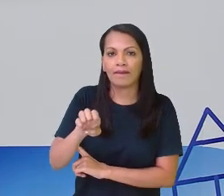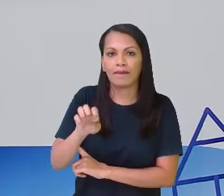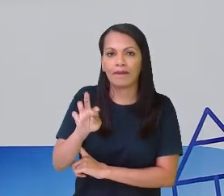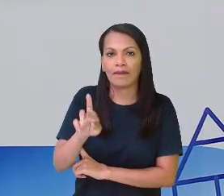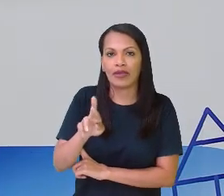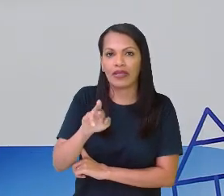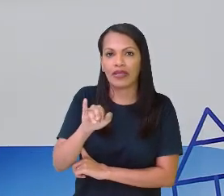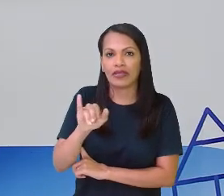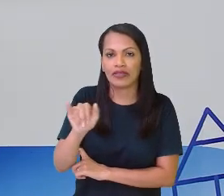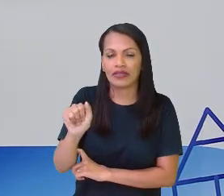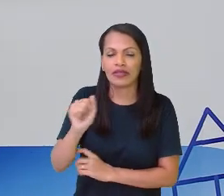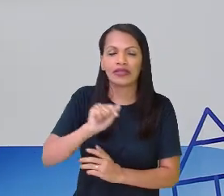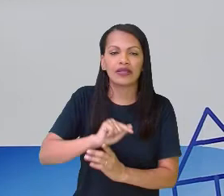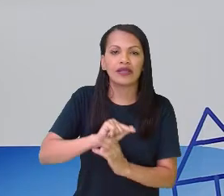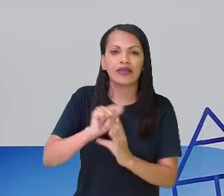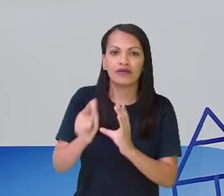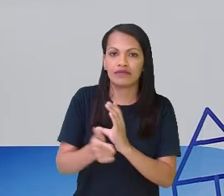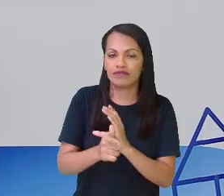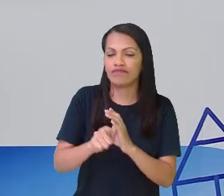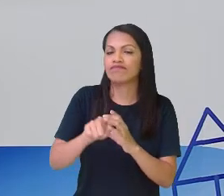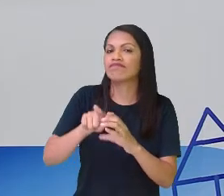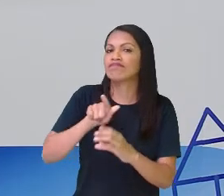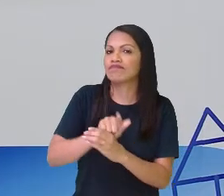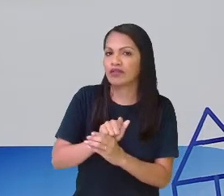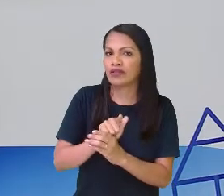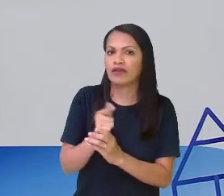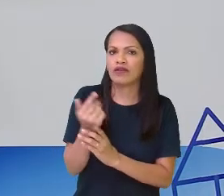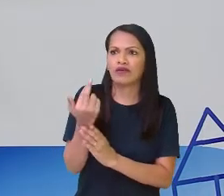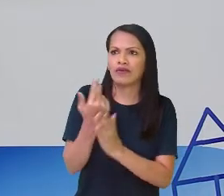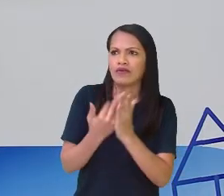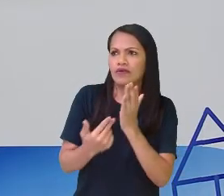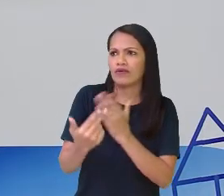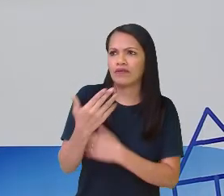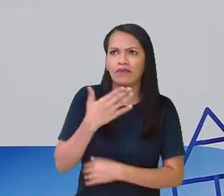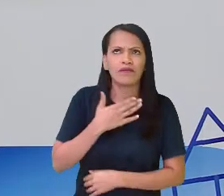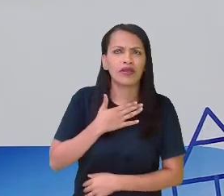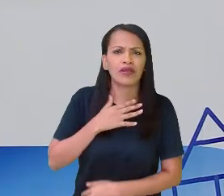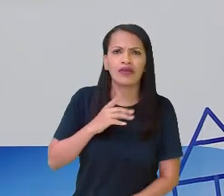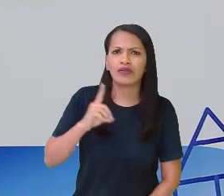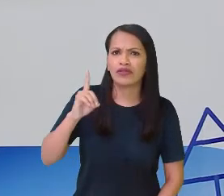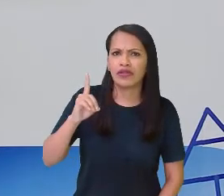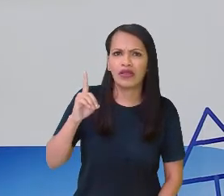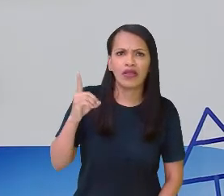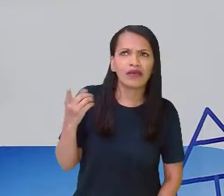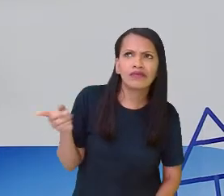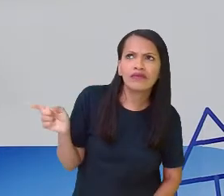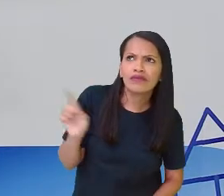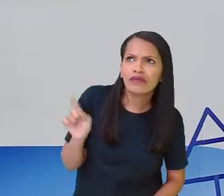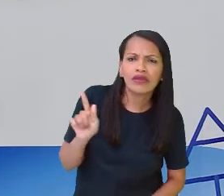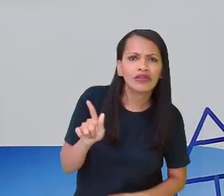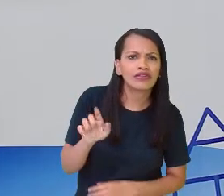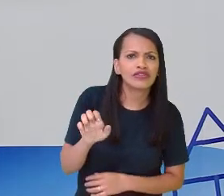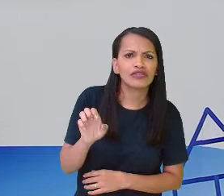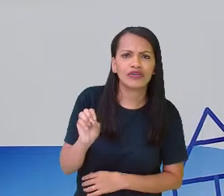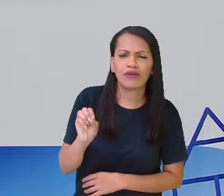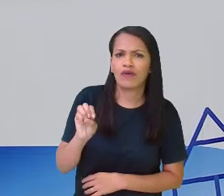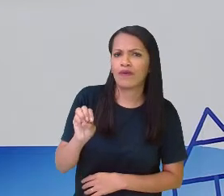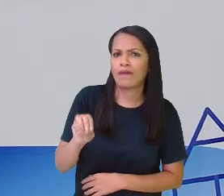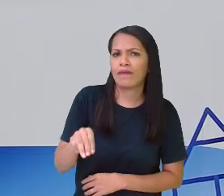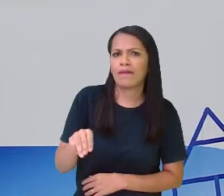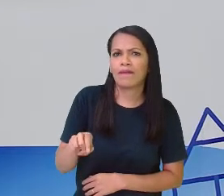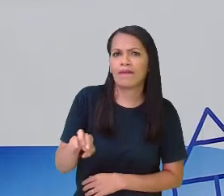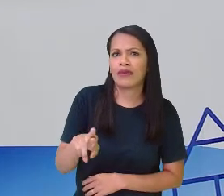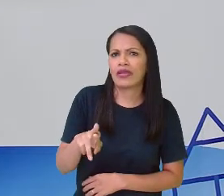as figuras geométricas. Oh, meu Deus, a professora tá louca, não é geometria não, é grandezas